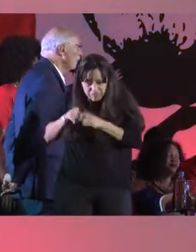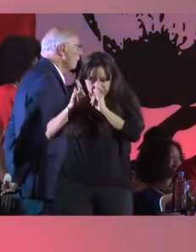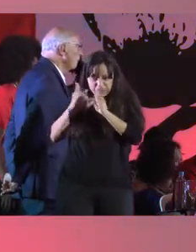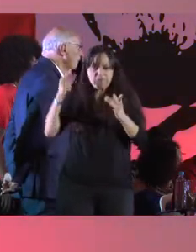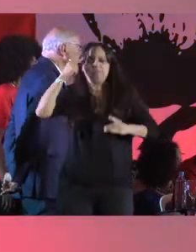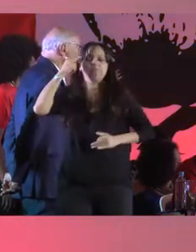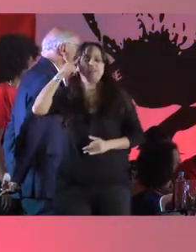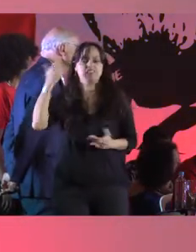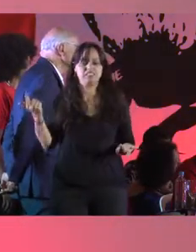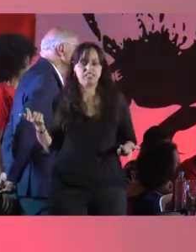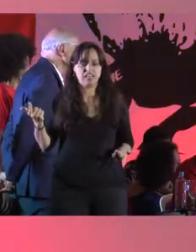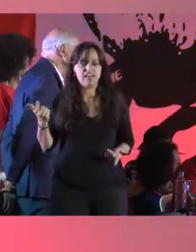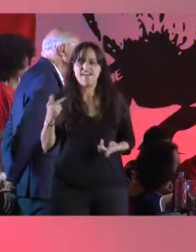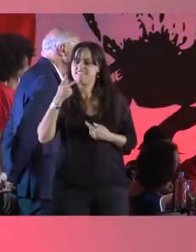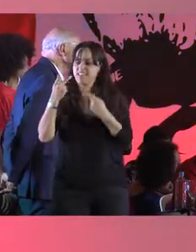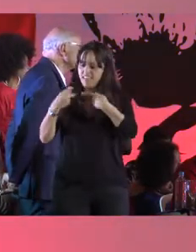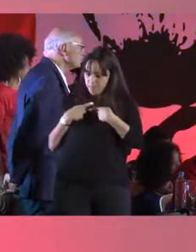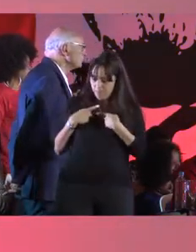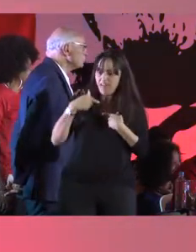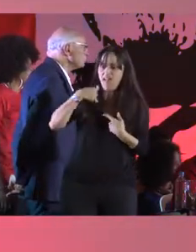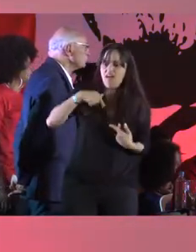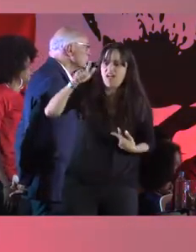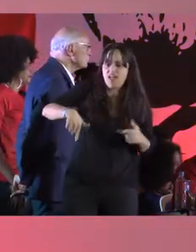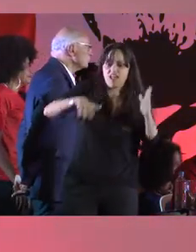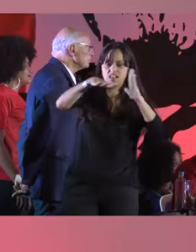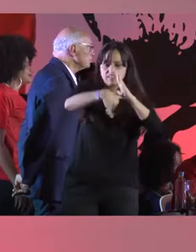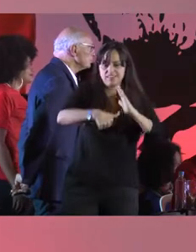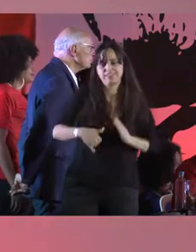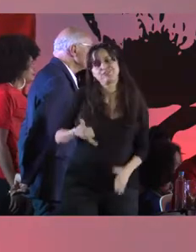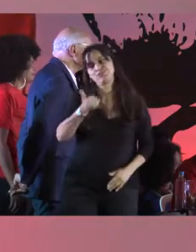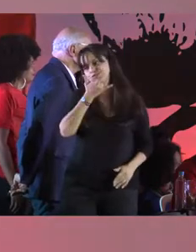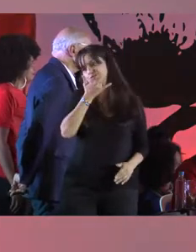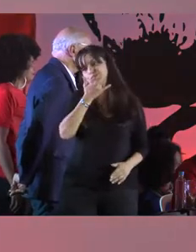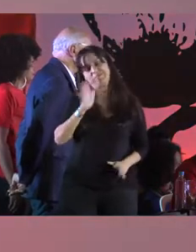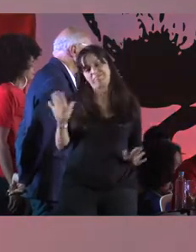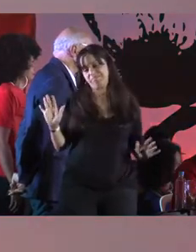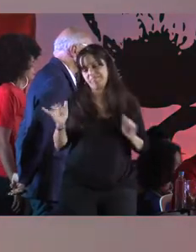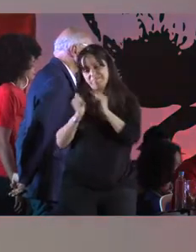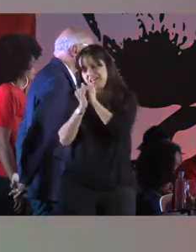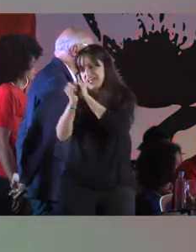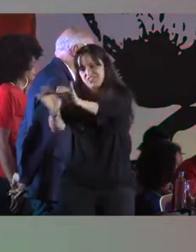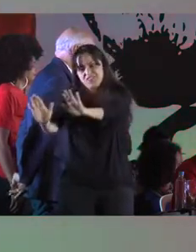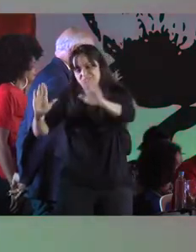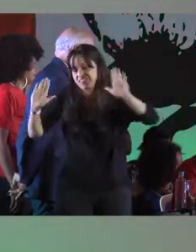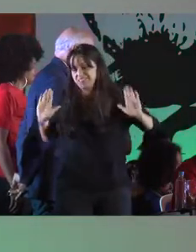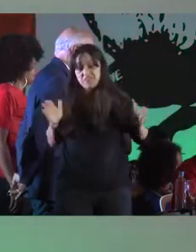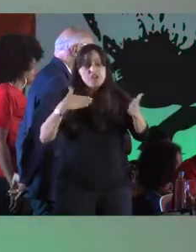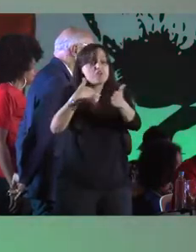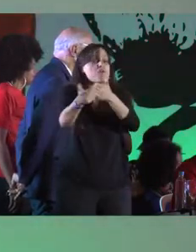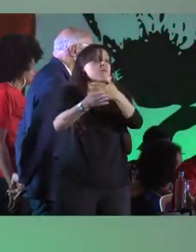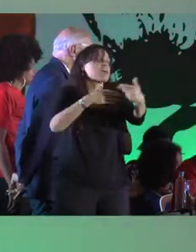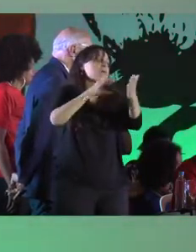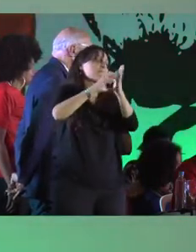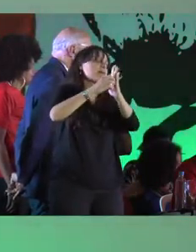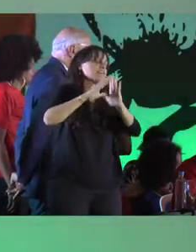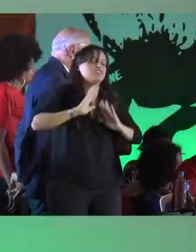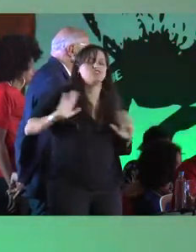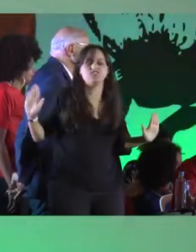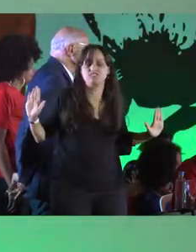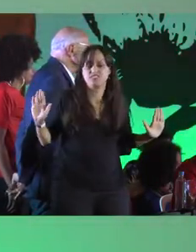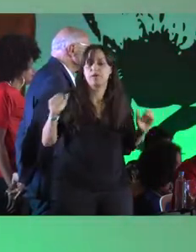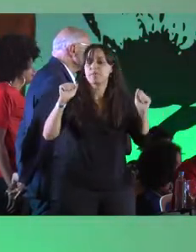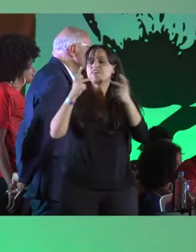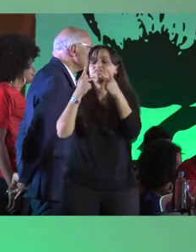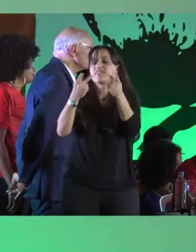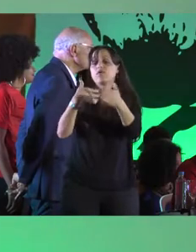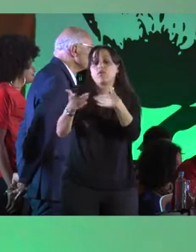Lula é ladrão. Ele sabe que eu não perdoo. Ele pode ser do partido que ele quiser. Ele pode dizer